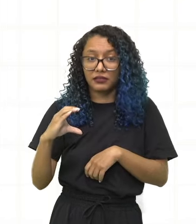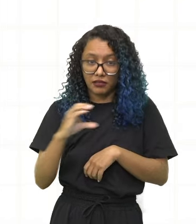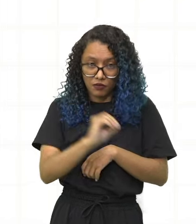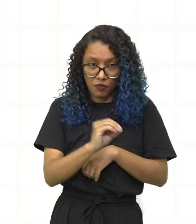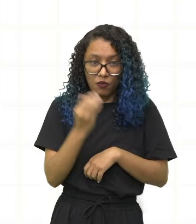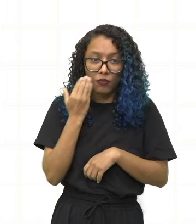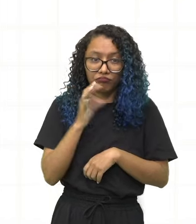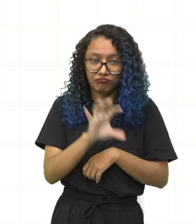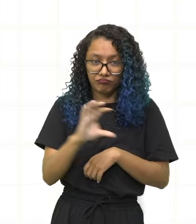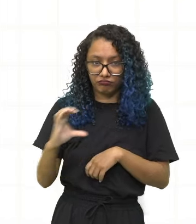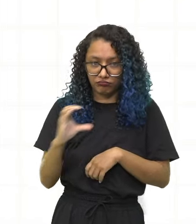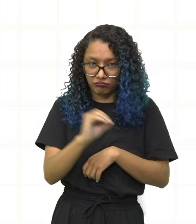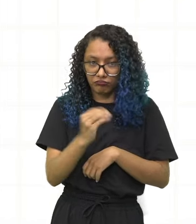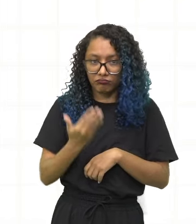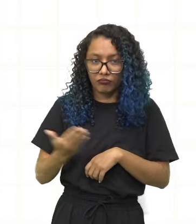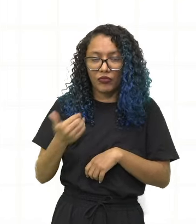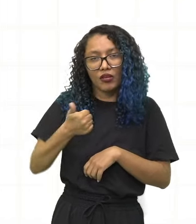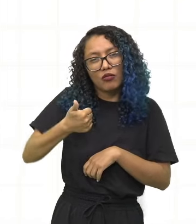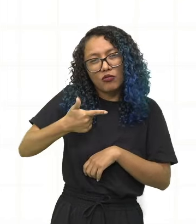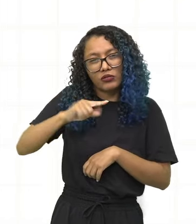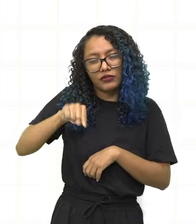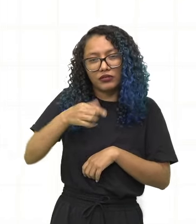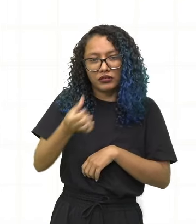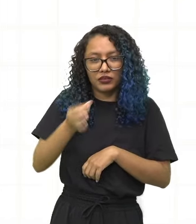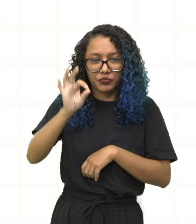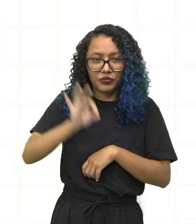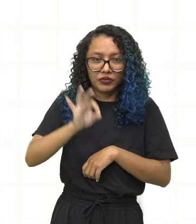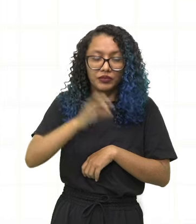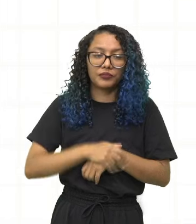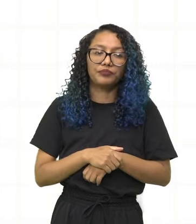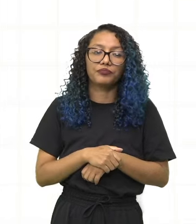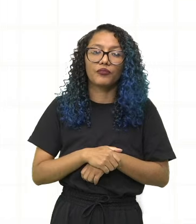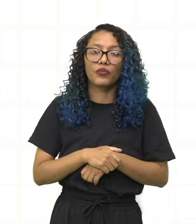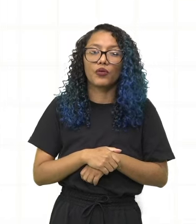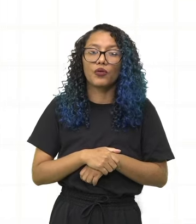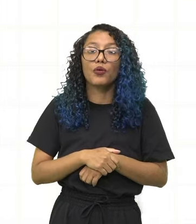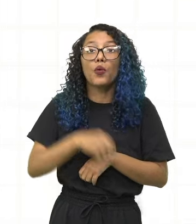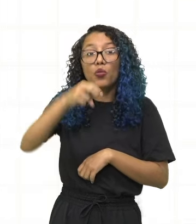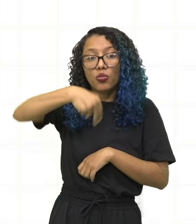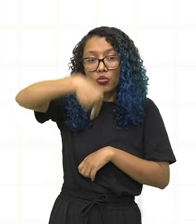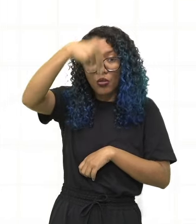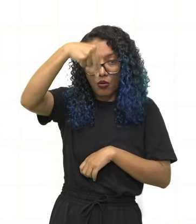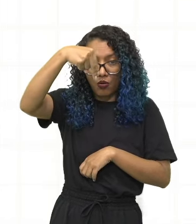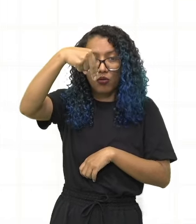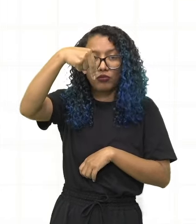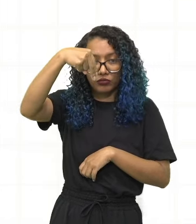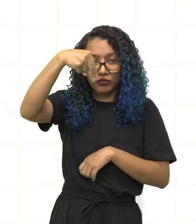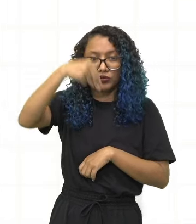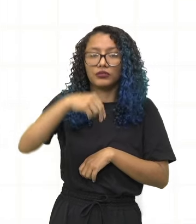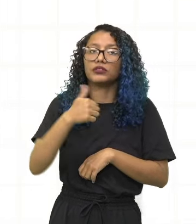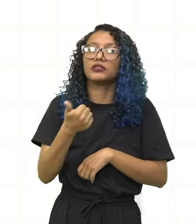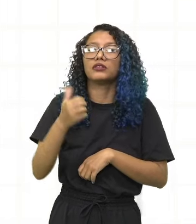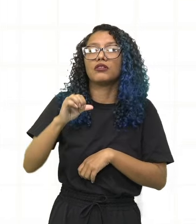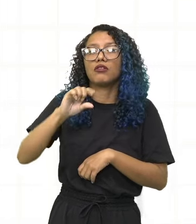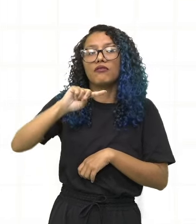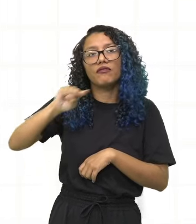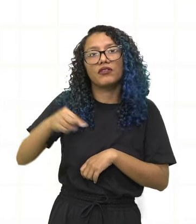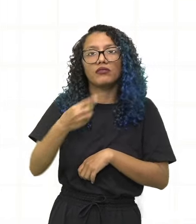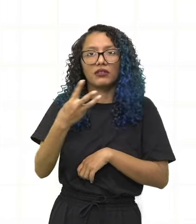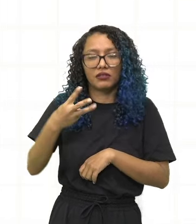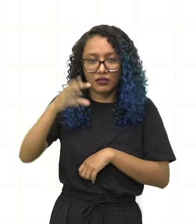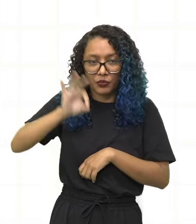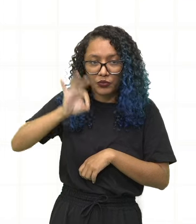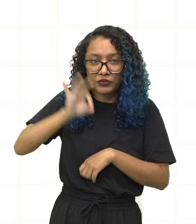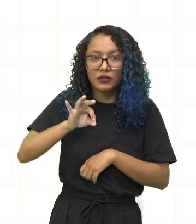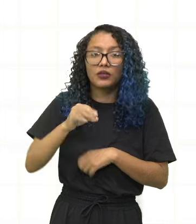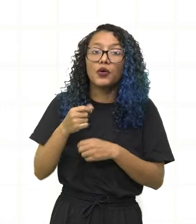-oeste, aqui o nordeste com, desculpa, o norte com 19,3% e aqui